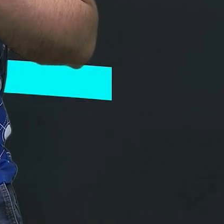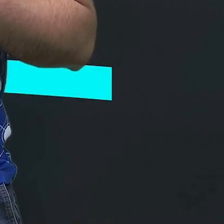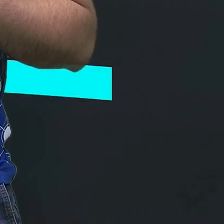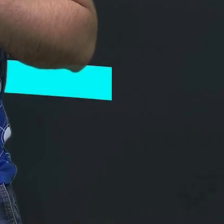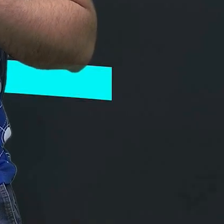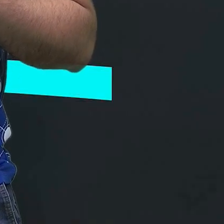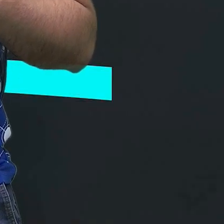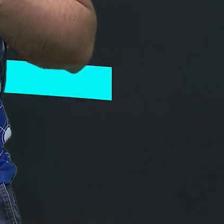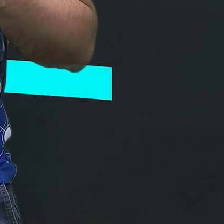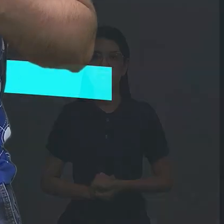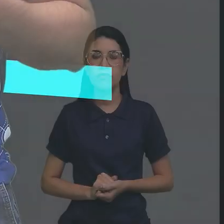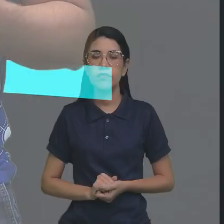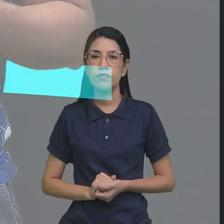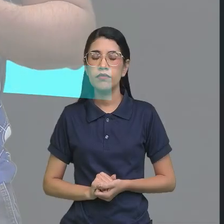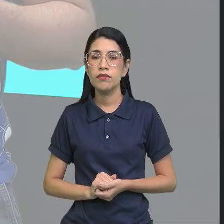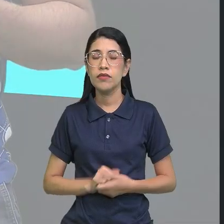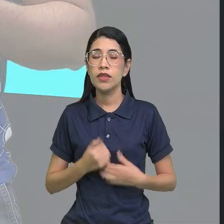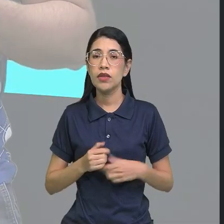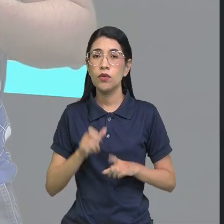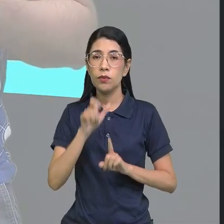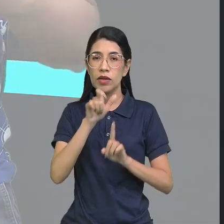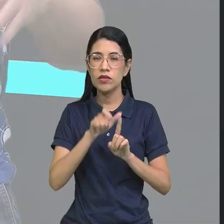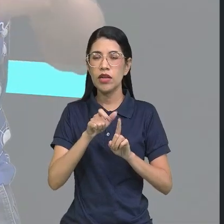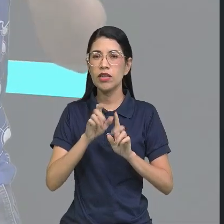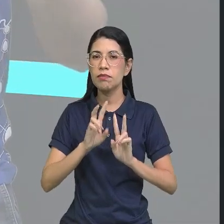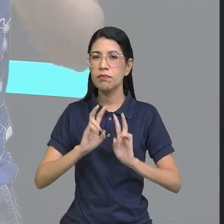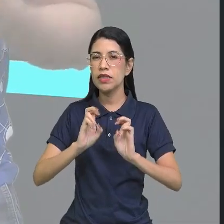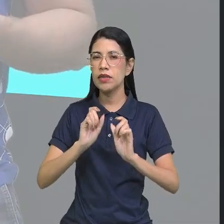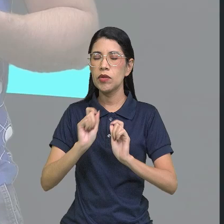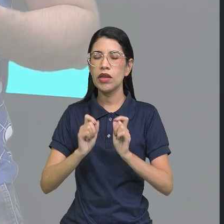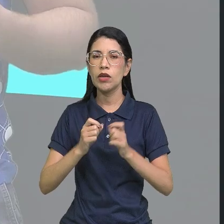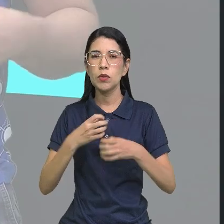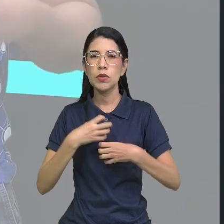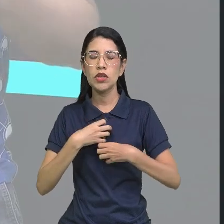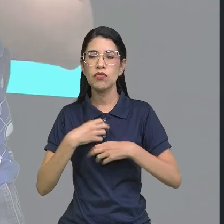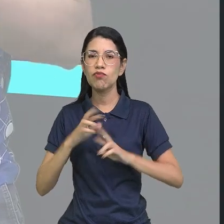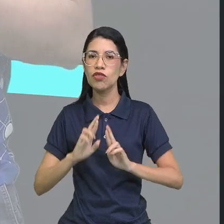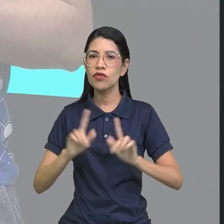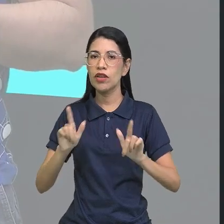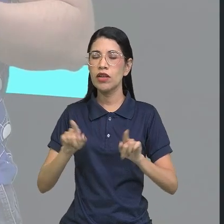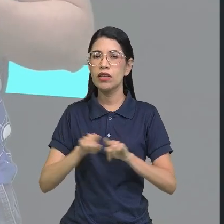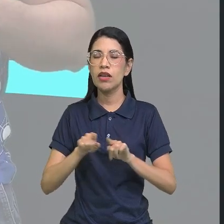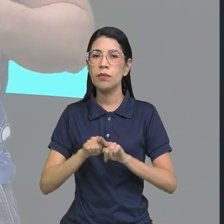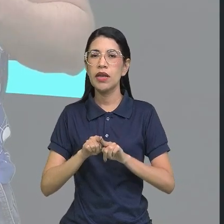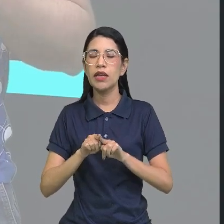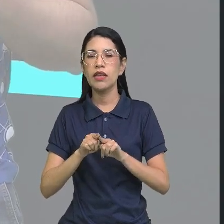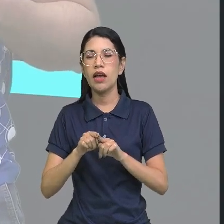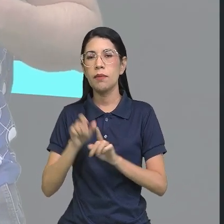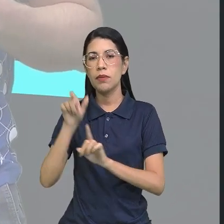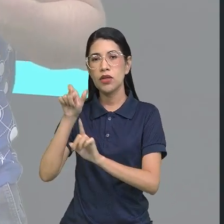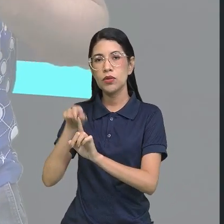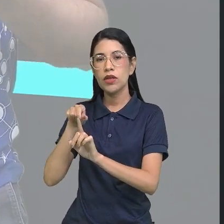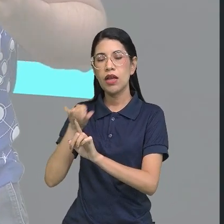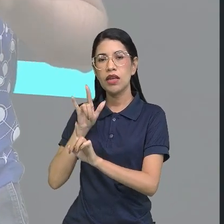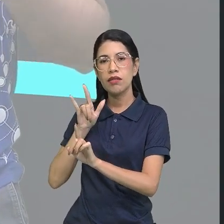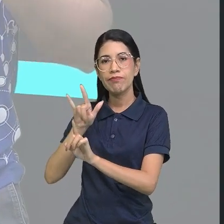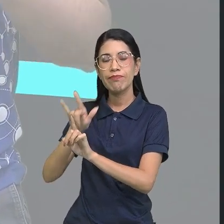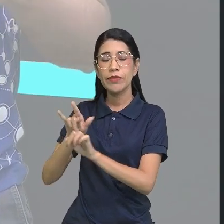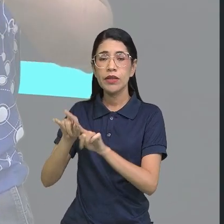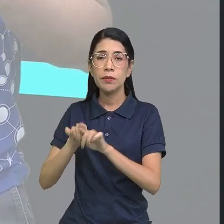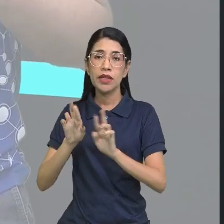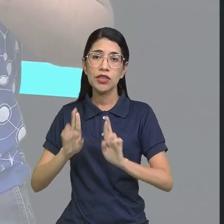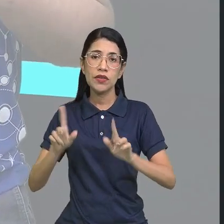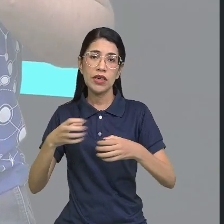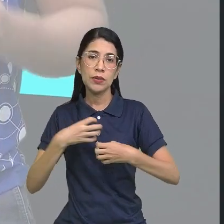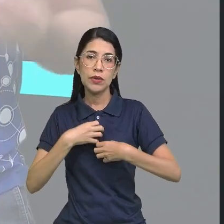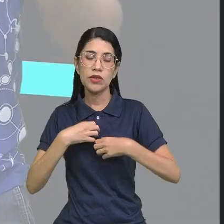forma, ele consegue perceber, de repente, que seus sentimentos mudaram em relação a outra pessoa, a pessoa amada. Então, é sempre